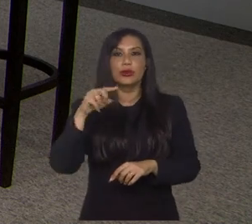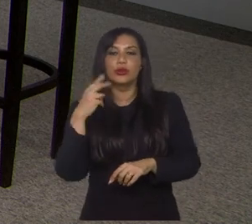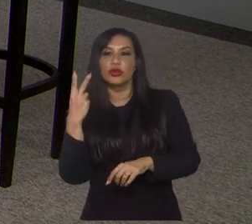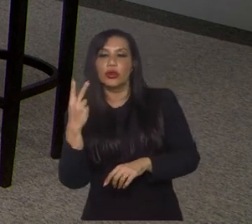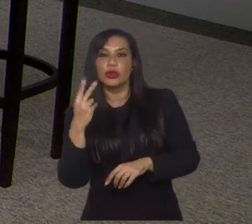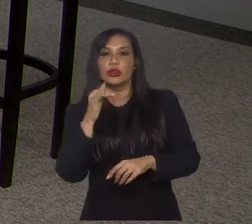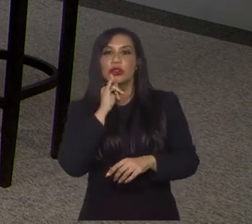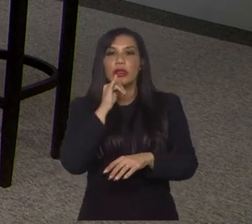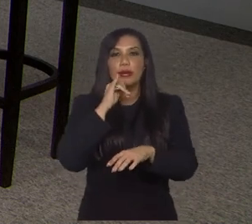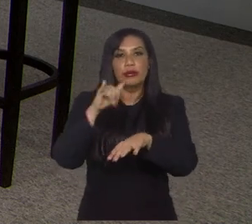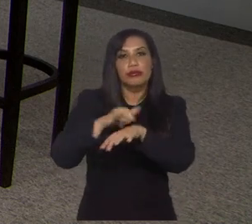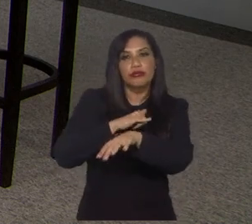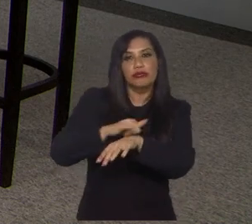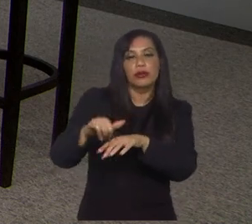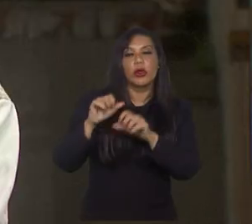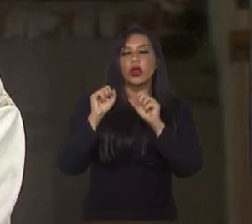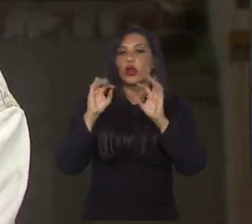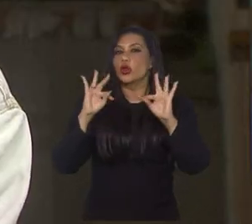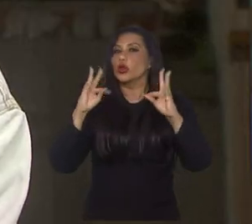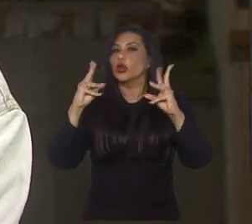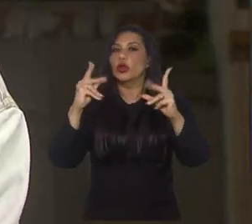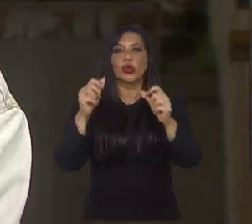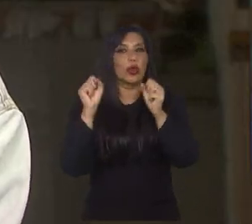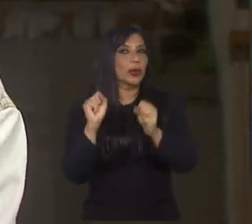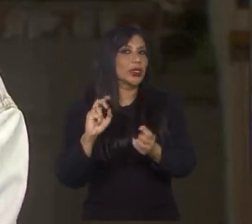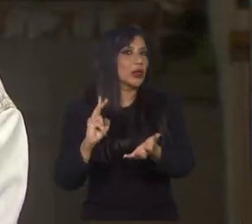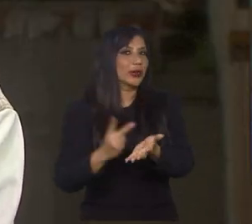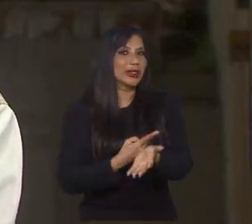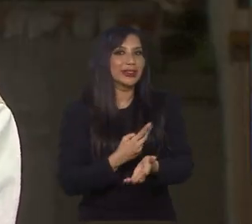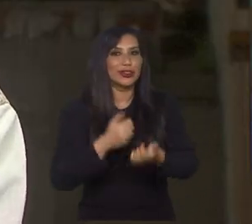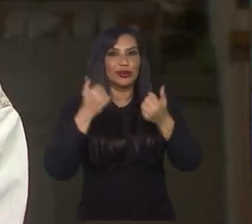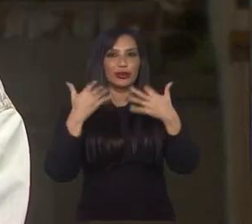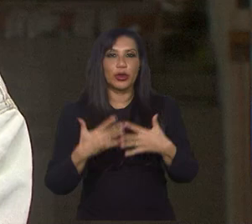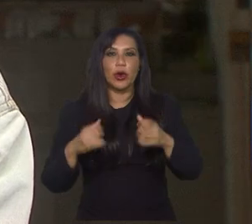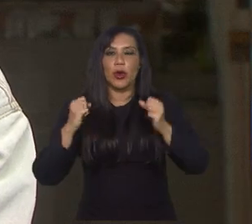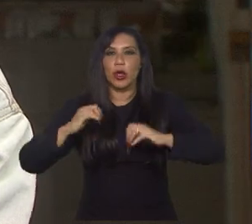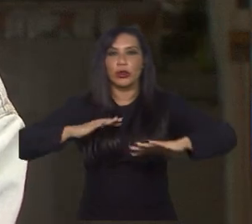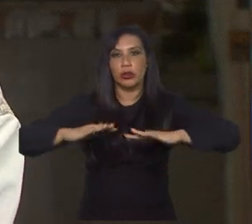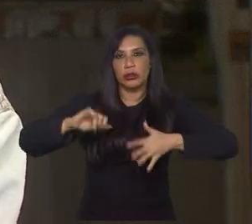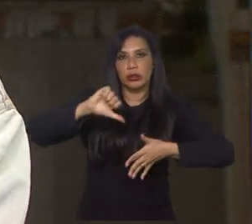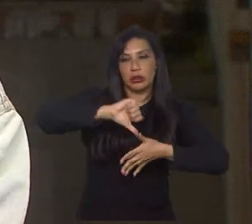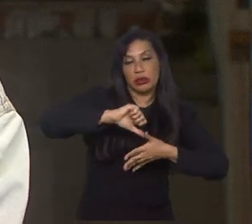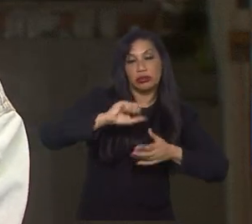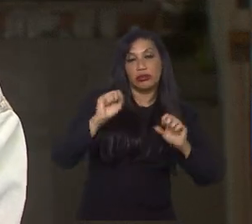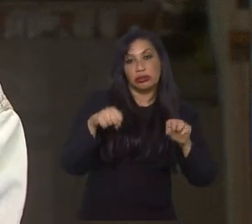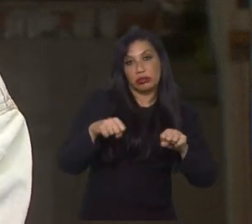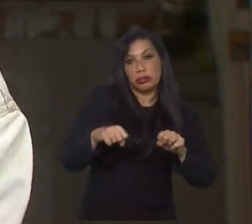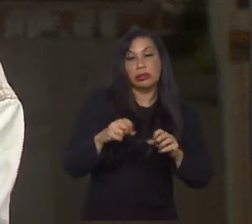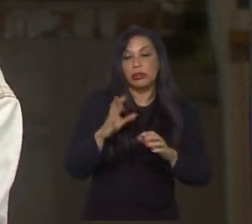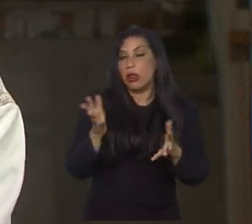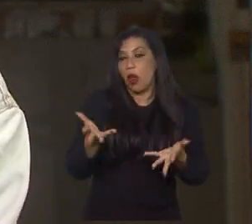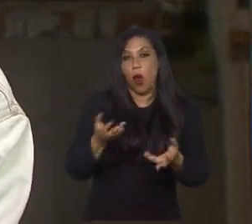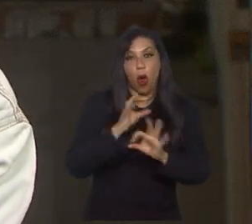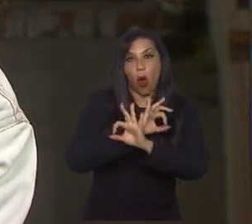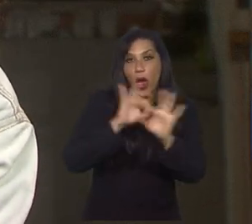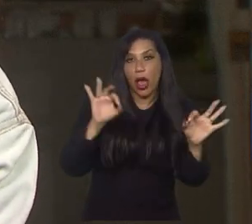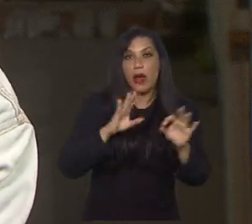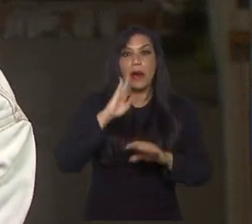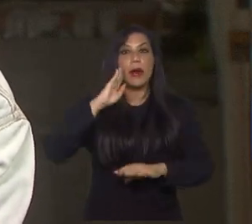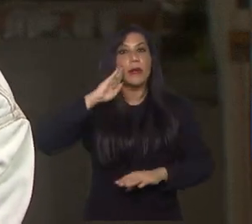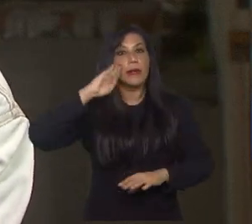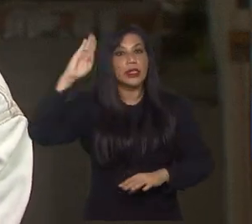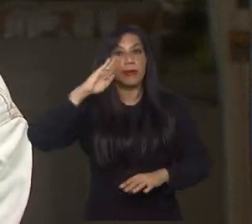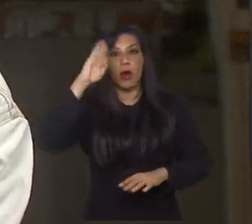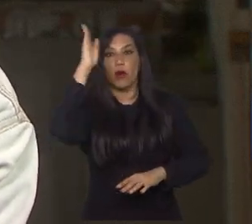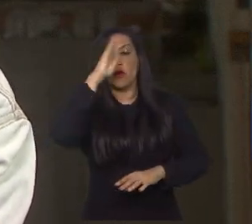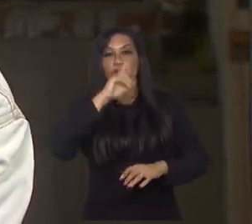jogo, tudo pode acontecer. Então, como você falou, pode ter um duelo sul-americano? Se tiver, beleza, o Brasil é a principal força da